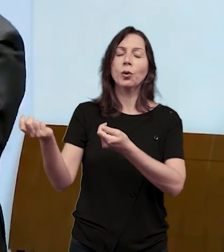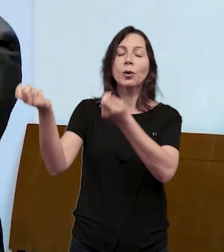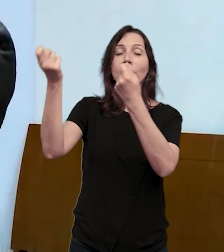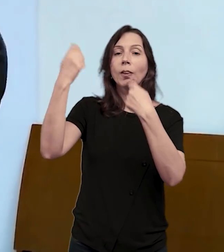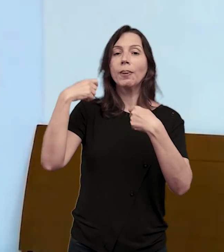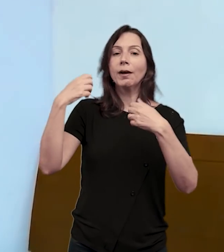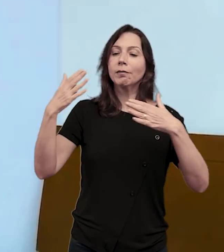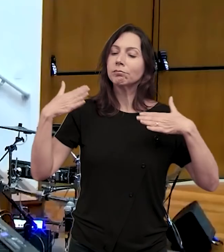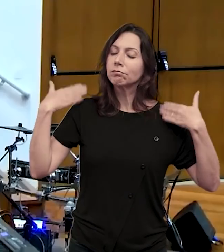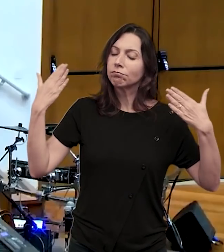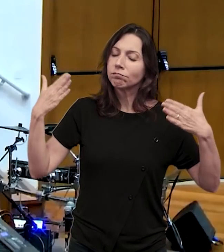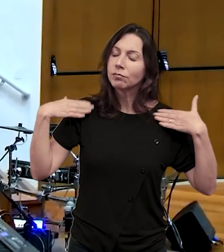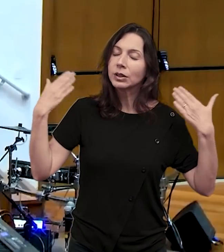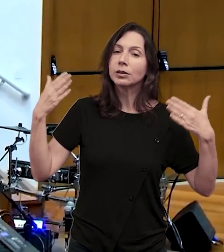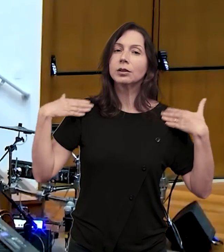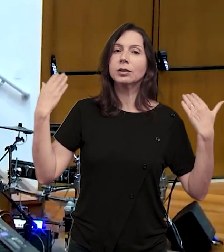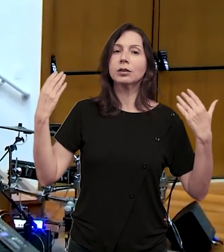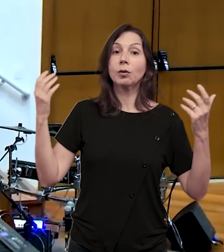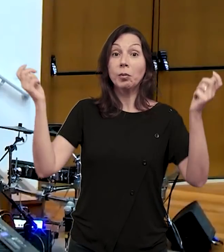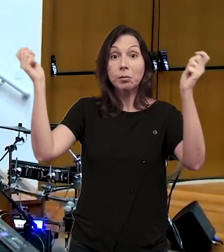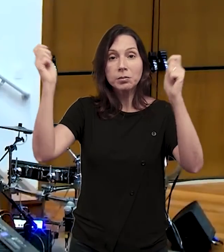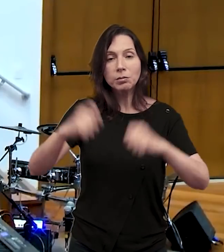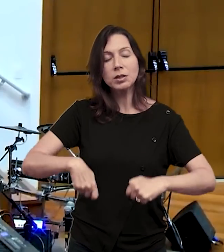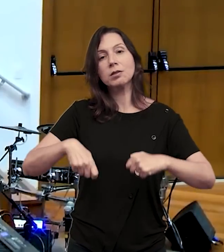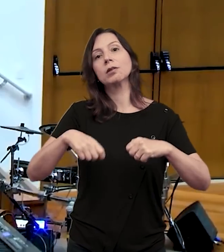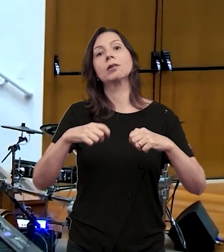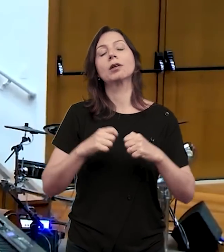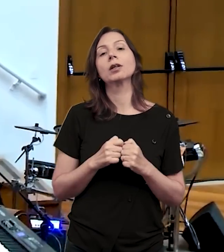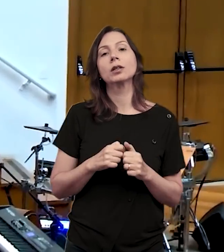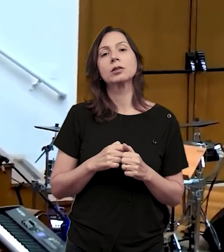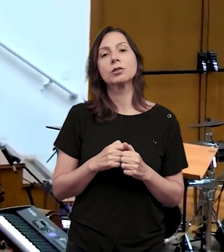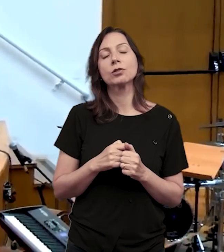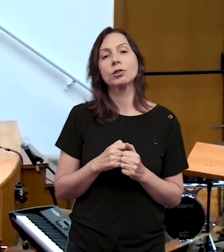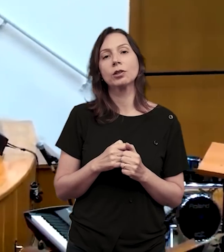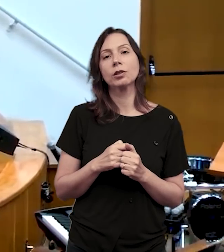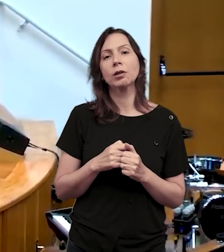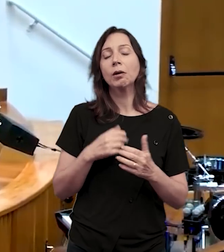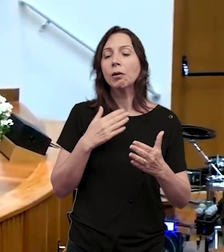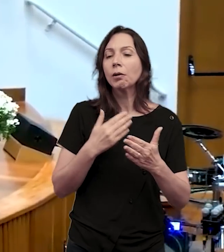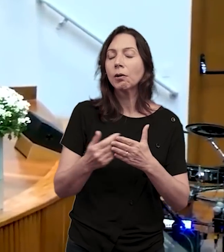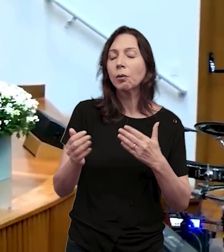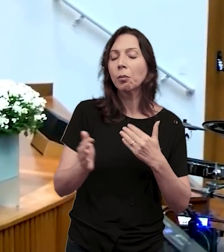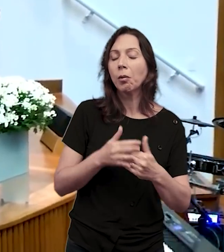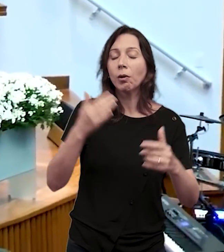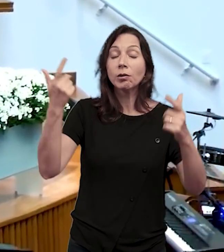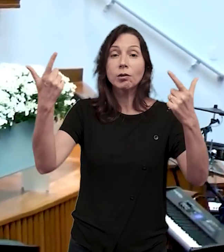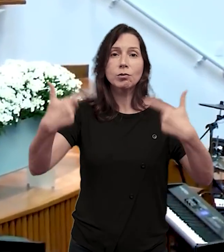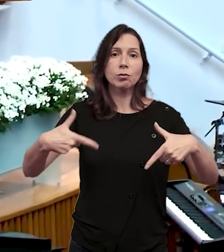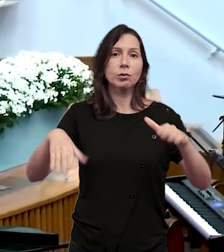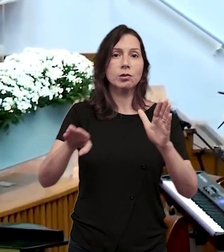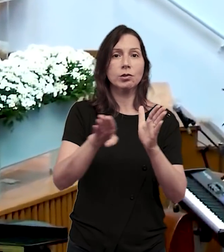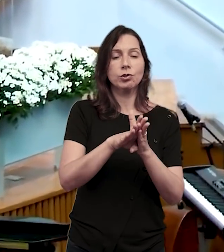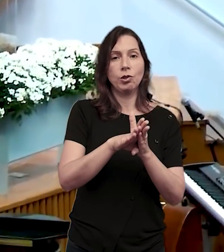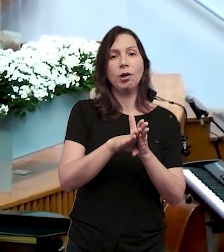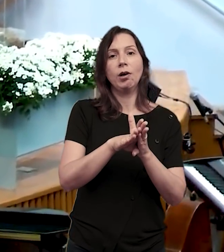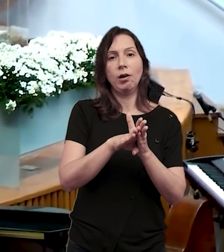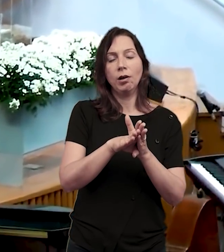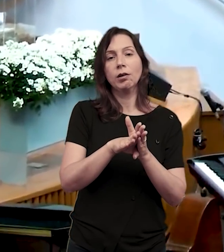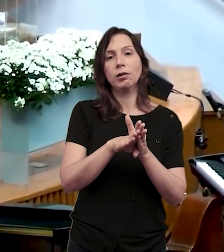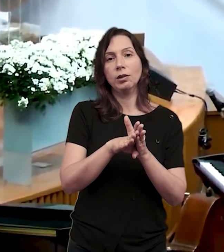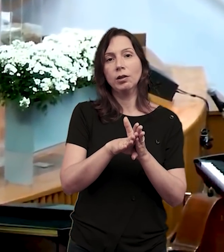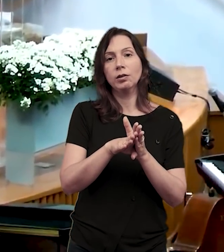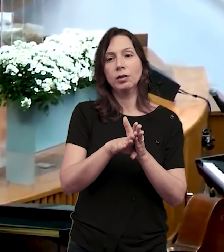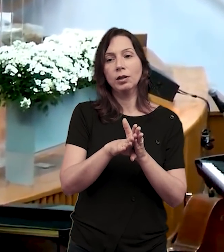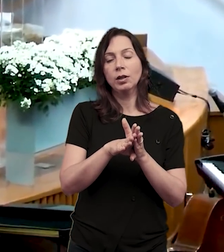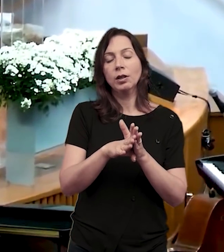que Deus capacite a esta igreja, não importa as lutas que chegarem, a sermos